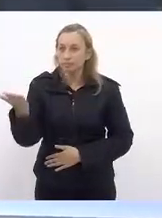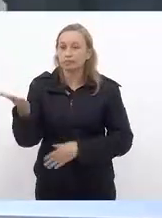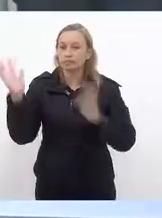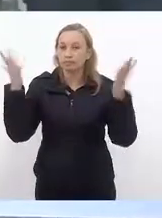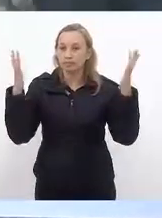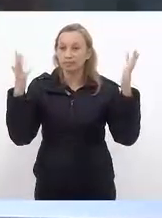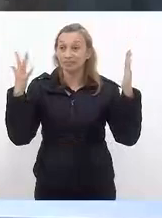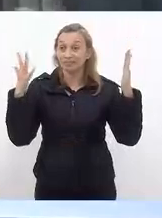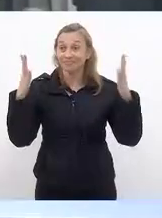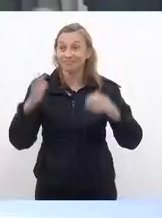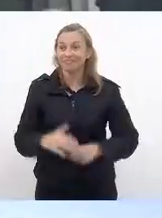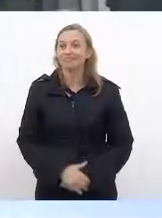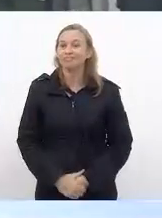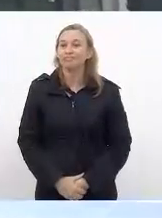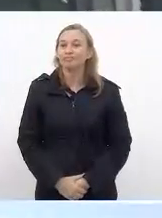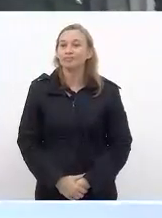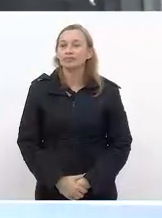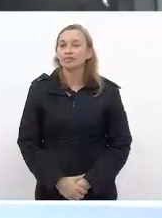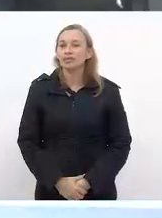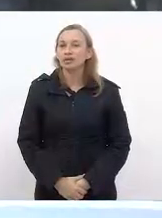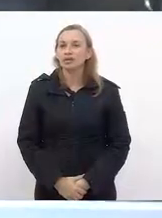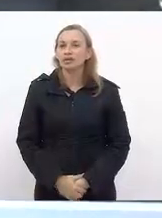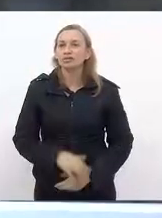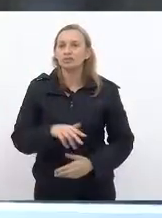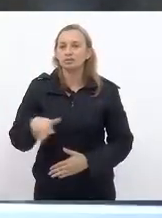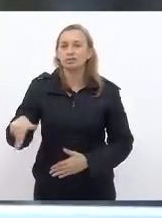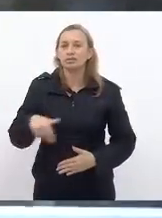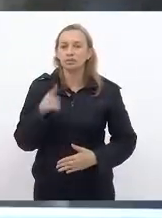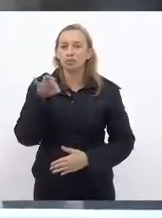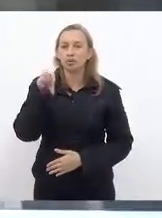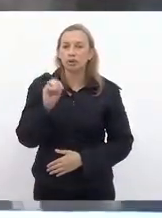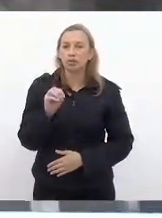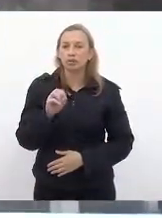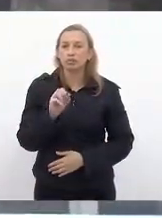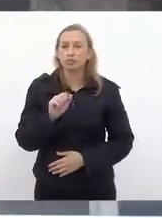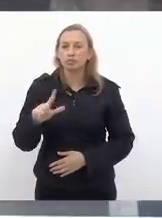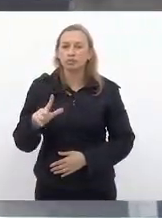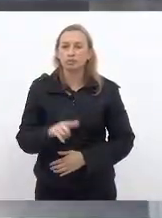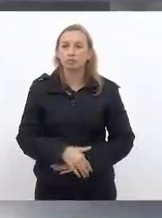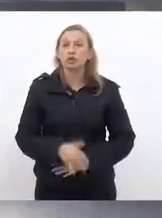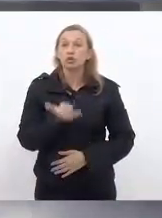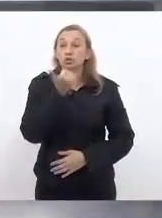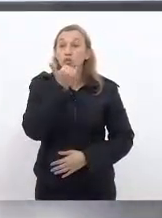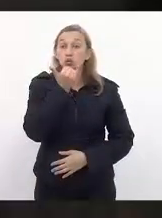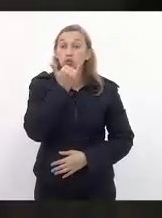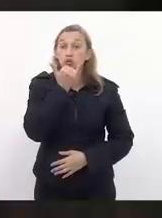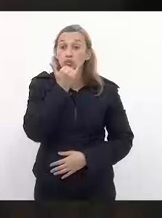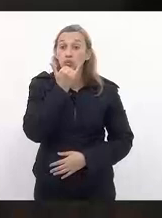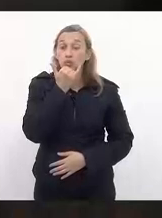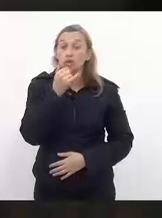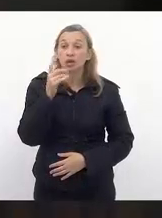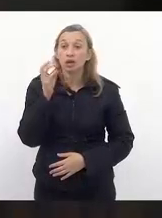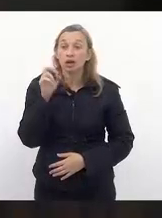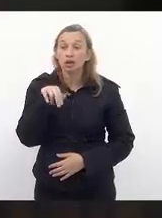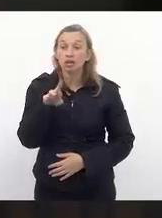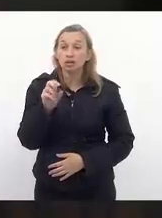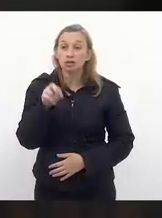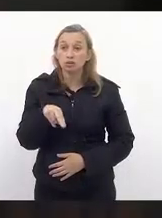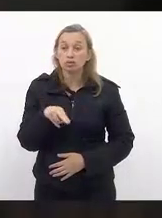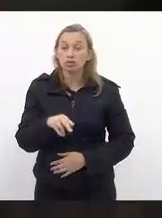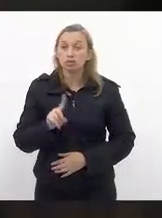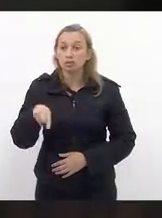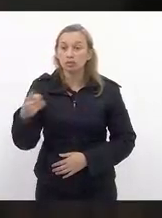todos o próximo orador Deputado poubel o desculpa Deputado Anderson